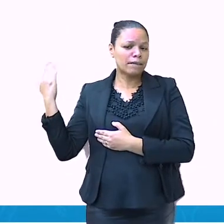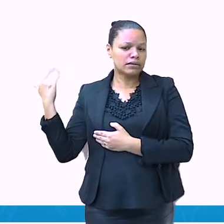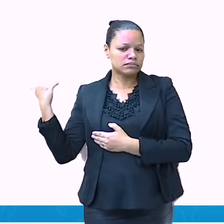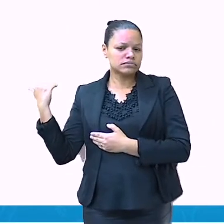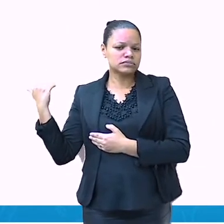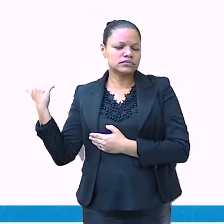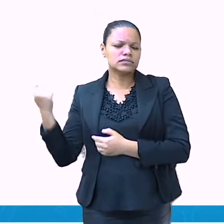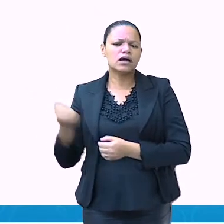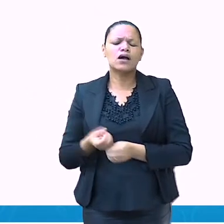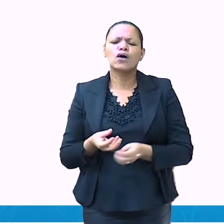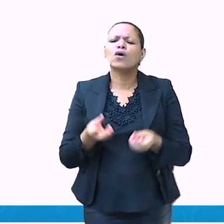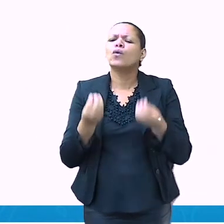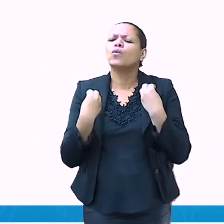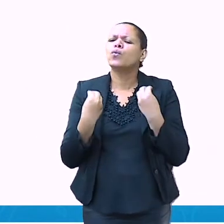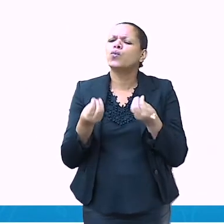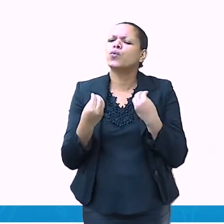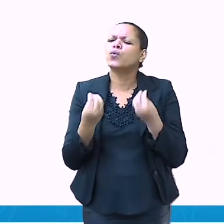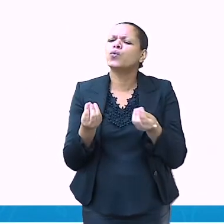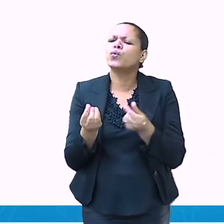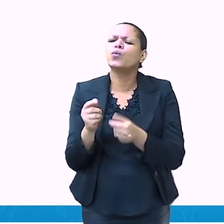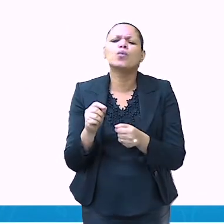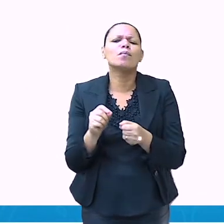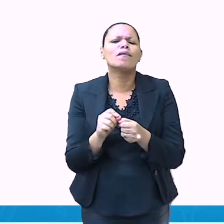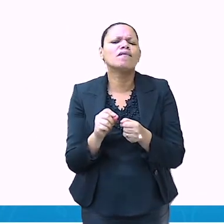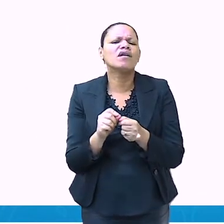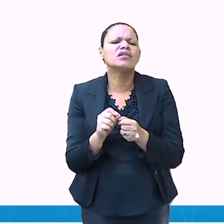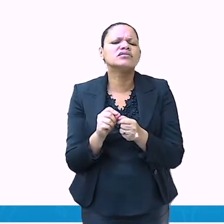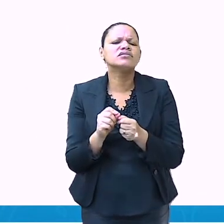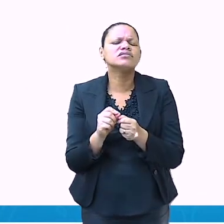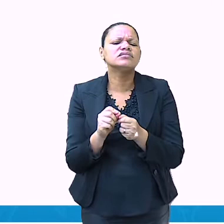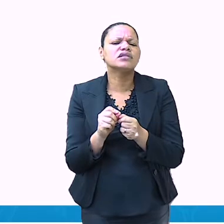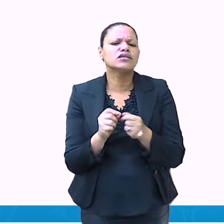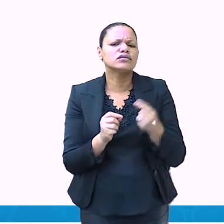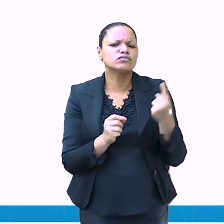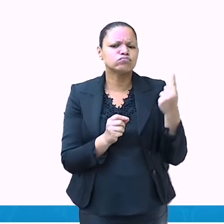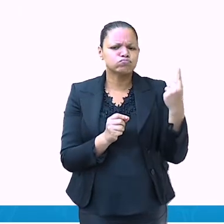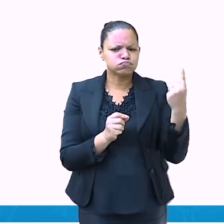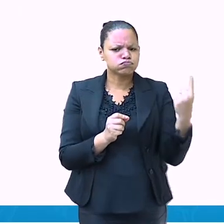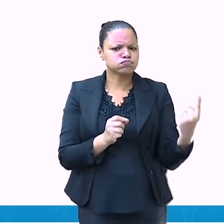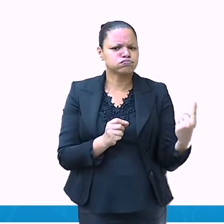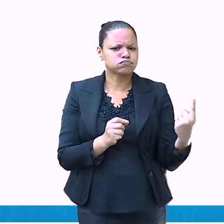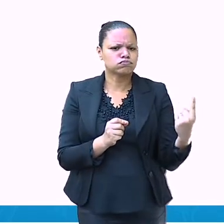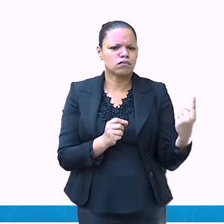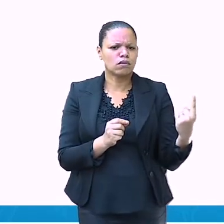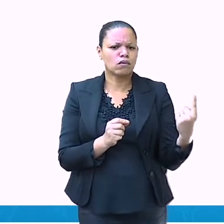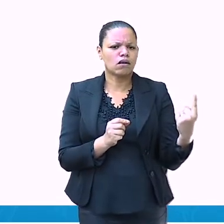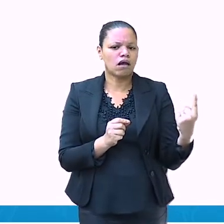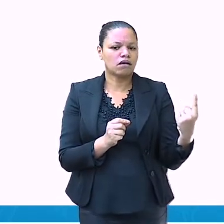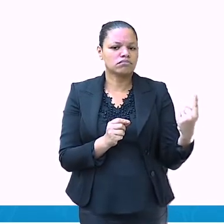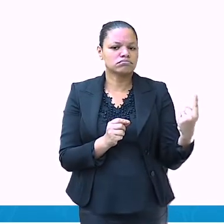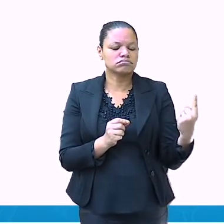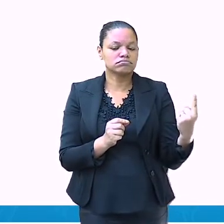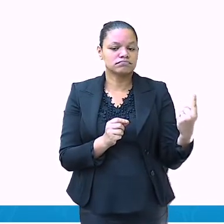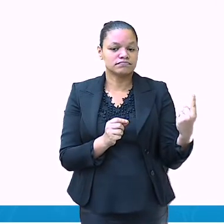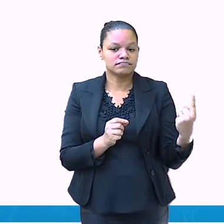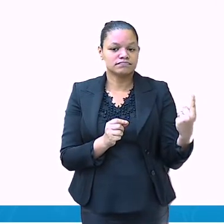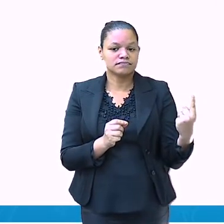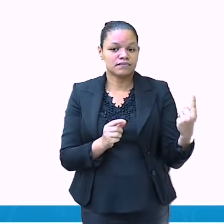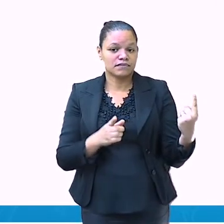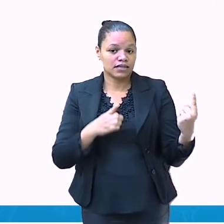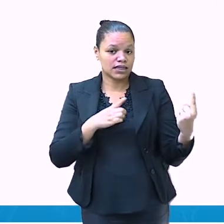forma negativa do passado no singular é I, que são os pronomes, né,